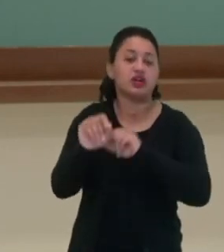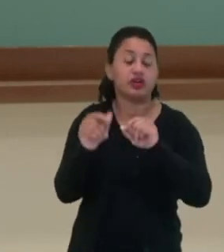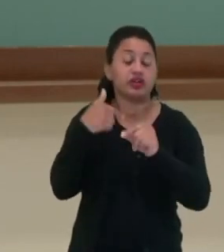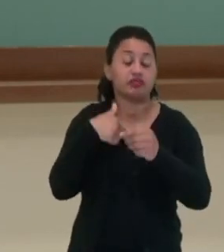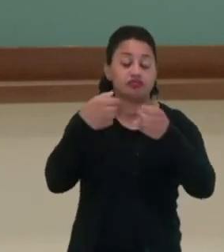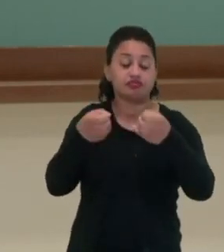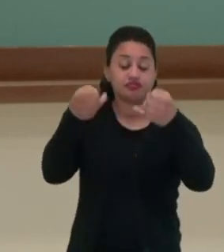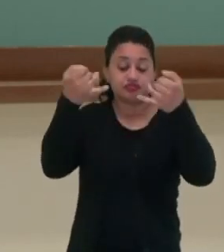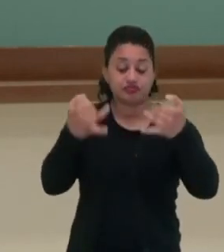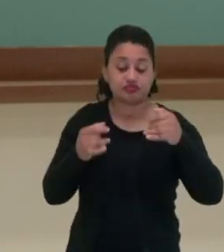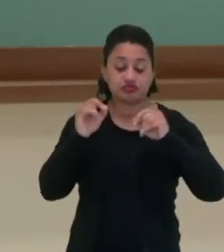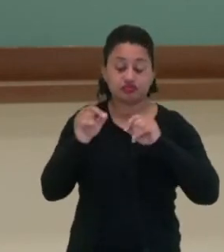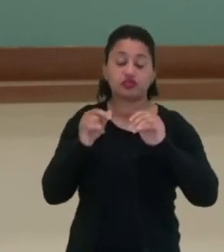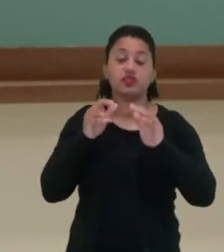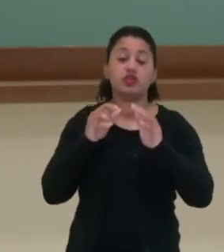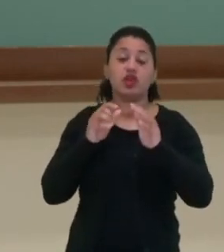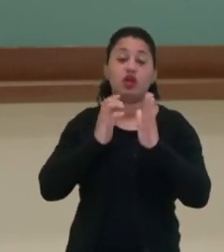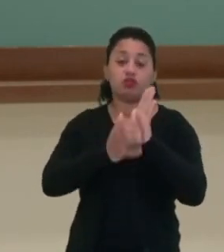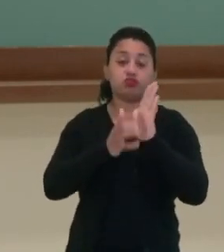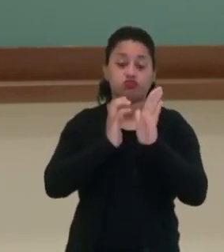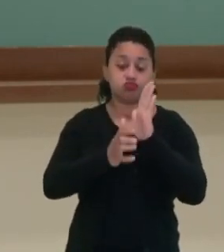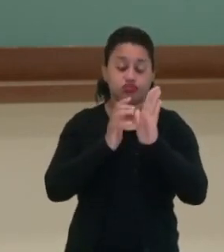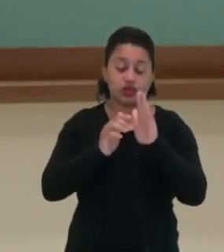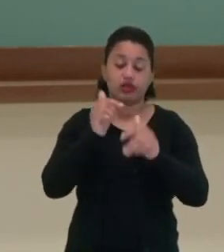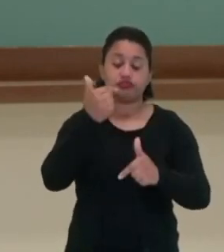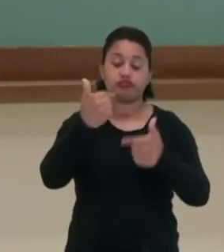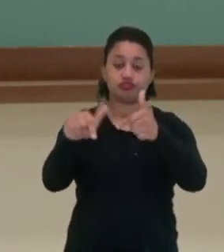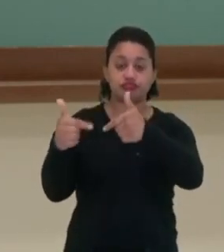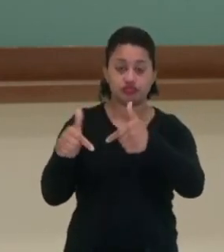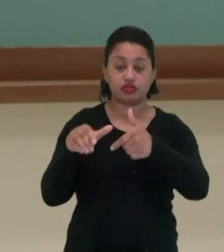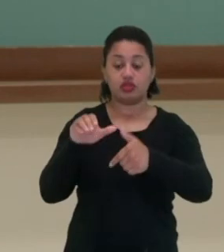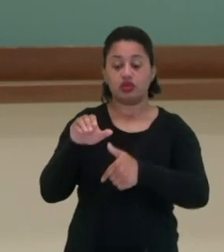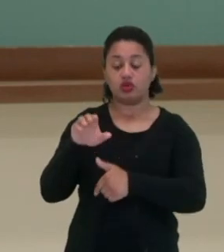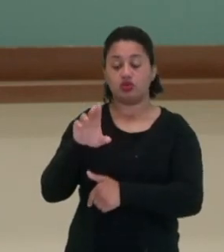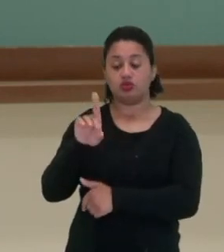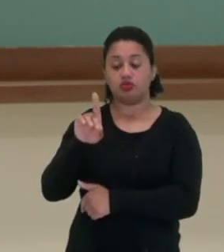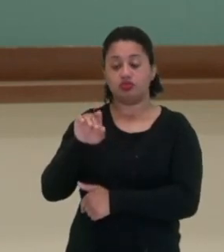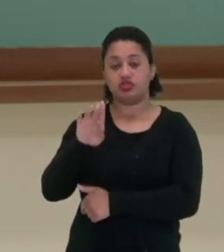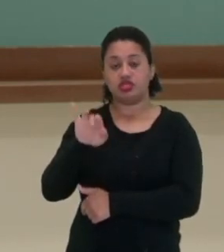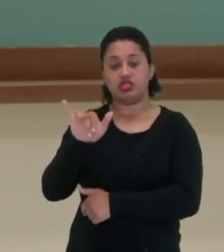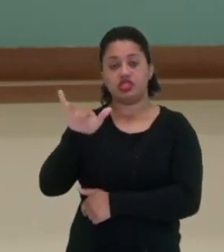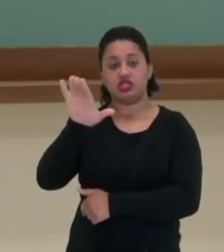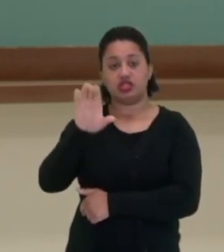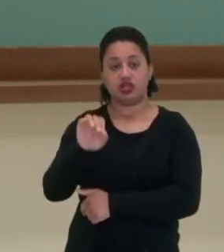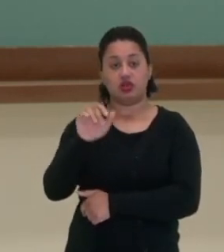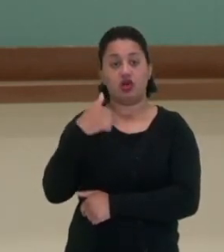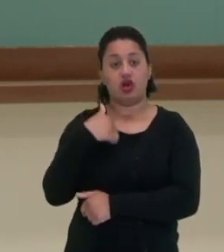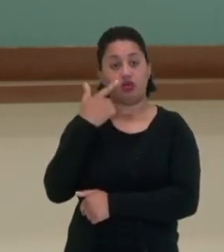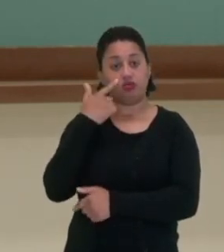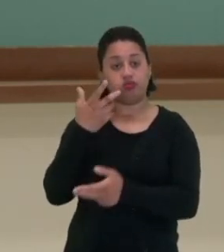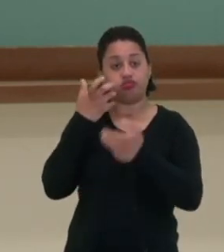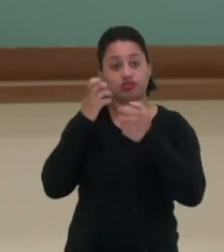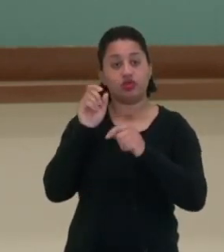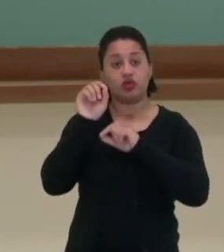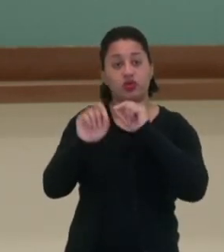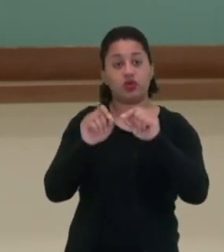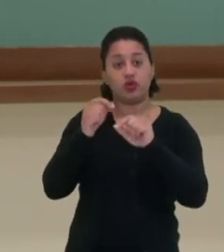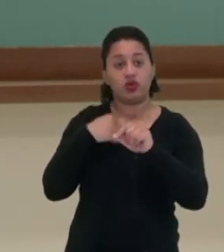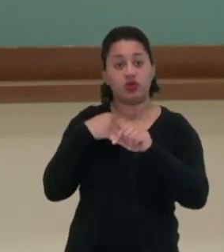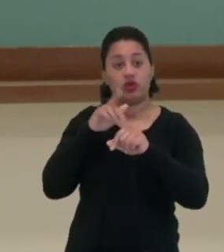me referindo ao Partido dos Trabalhadores do Kurdistão, nesta tela aqui. Então,